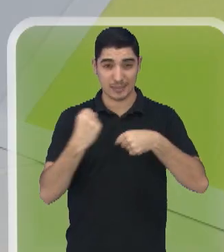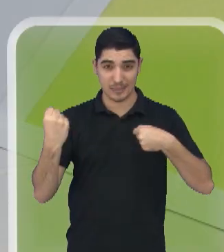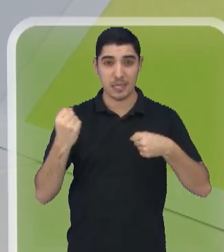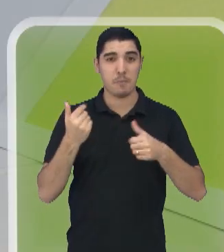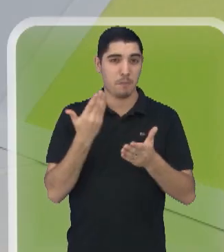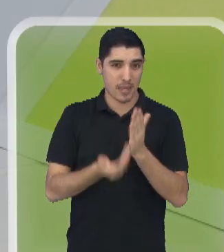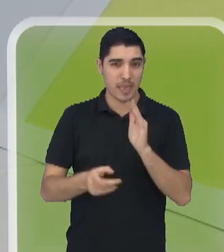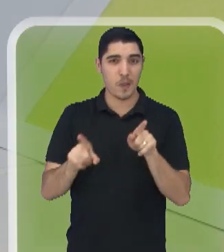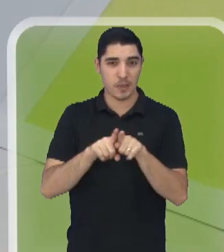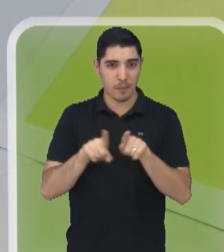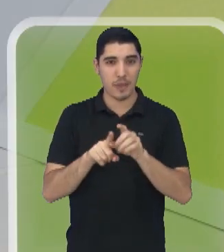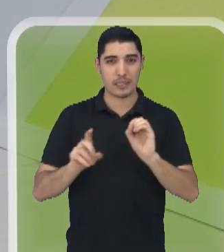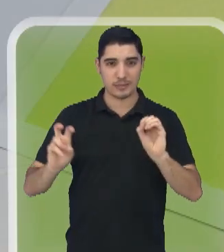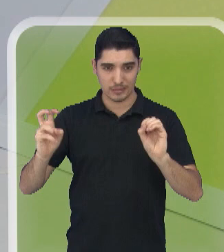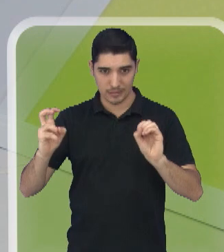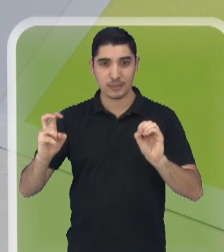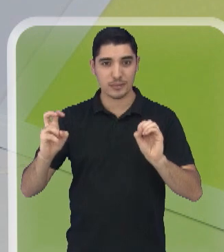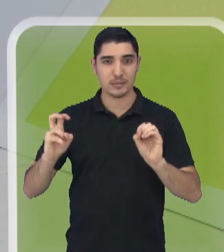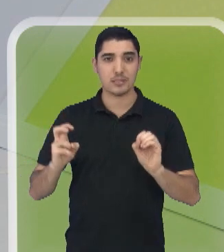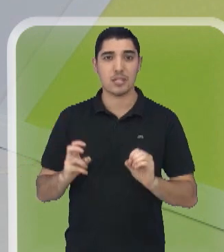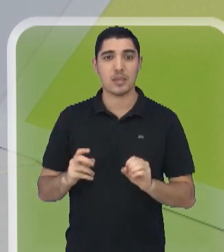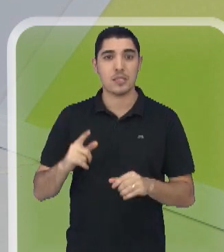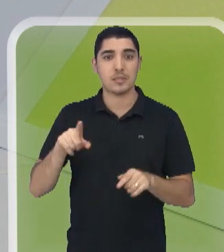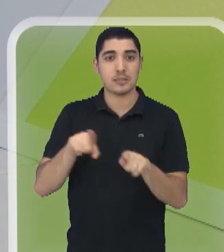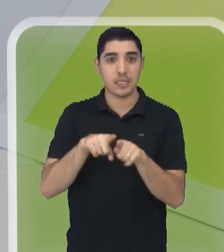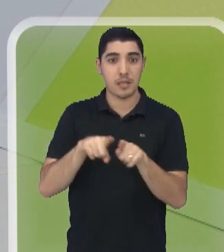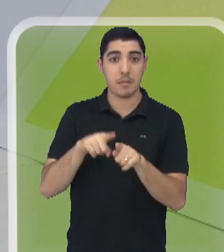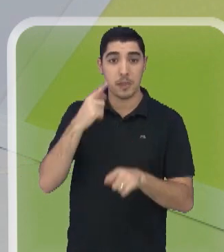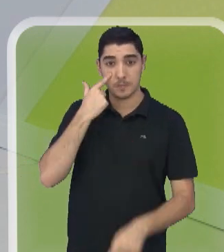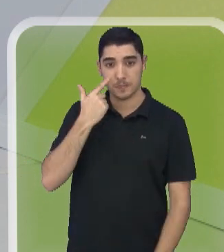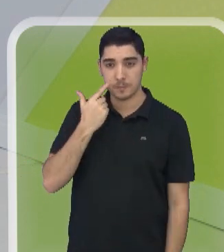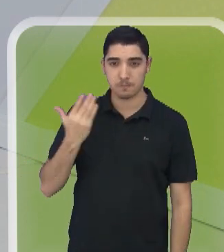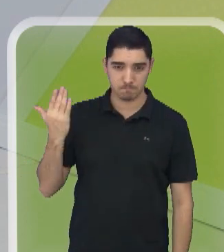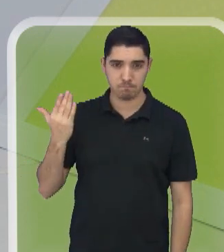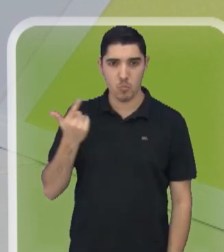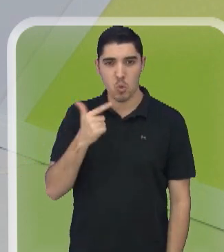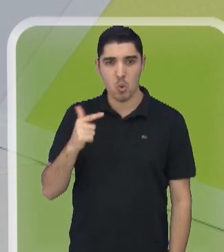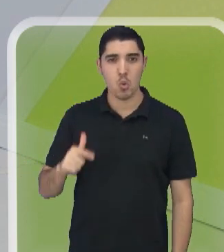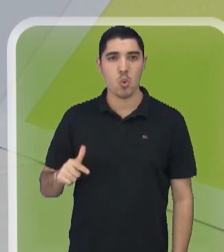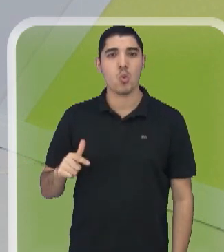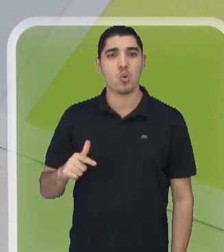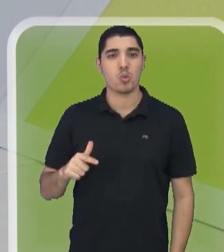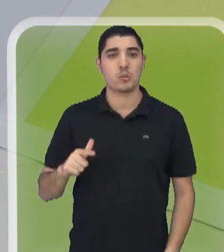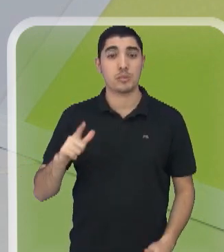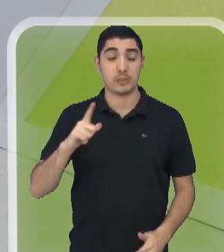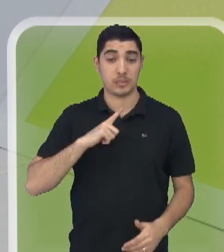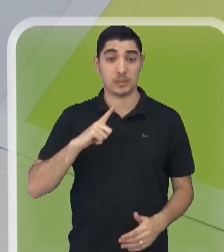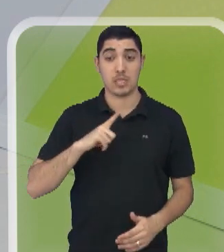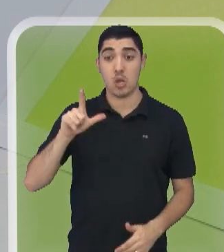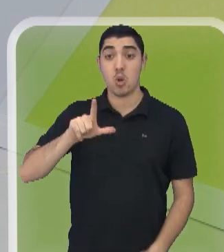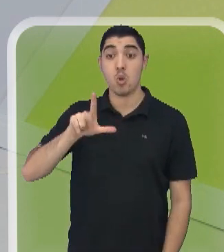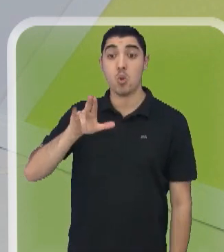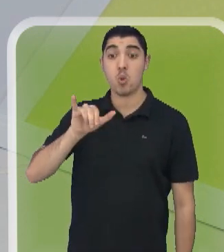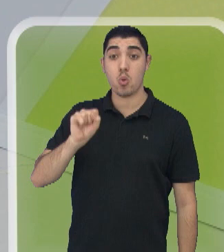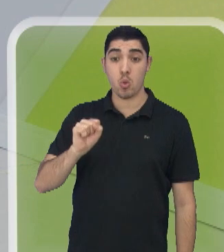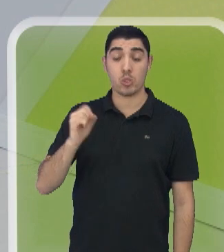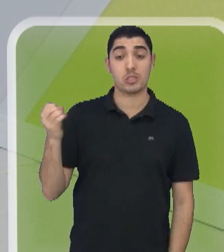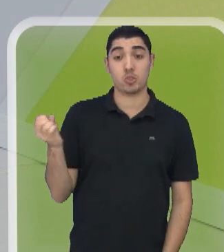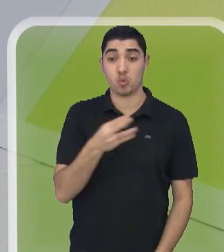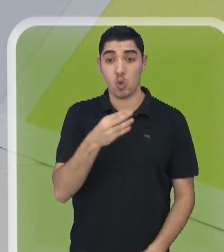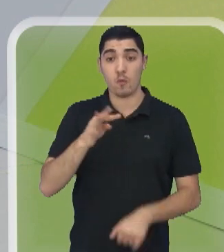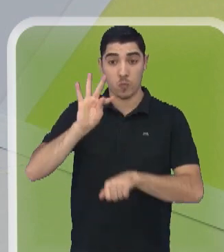Barretos também 1, Votuporanguense 2, Matonense 3, Matonense mandou o Fael Júnior embora, chegou o Luiz Carlos Martins, ele não dirigiu a equipe